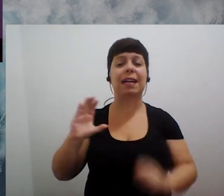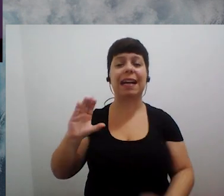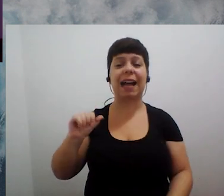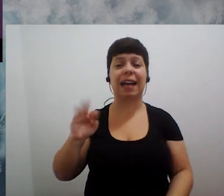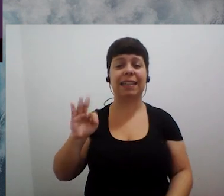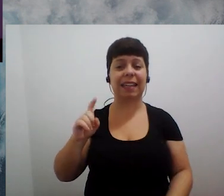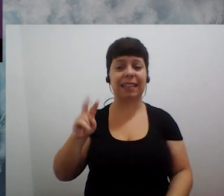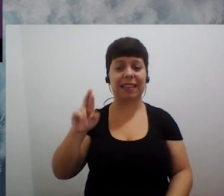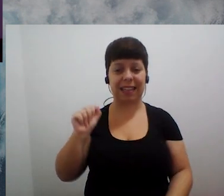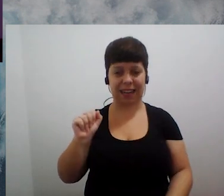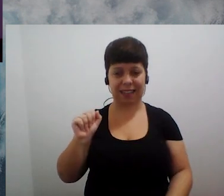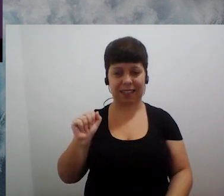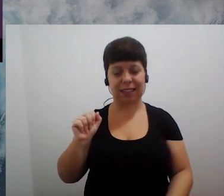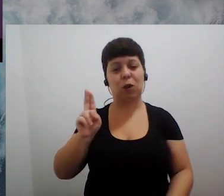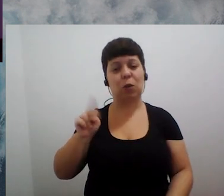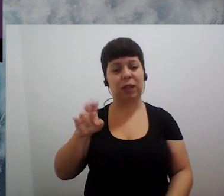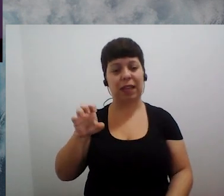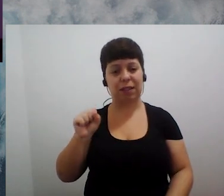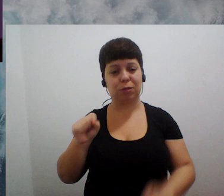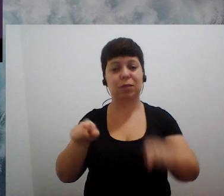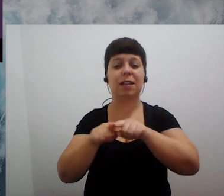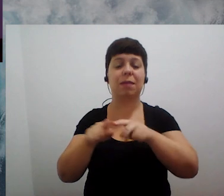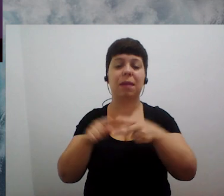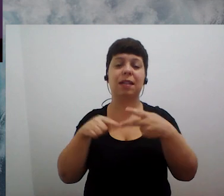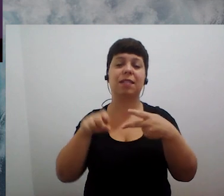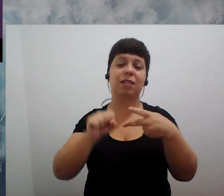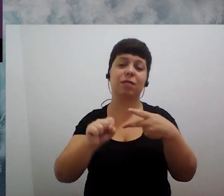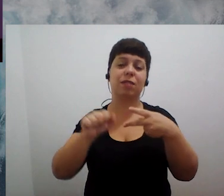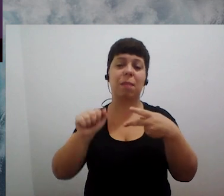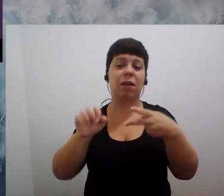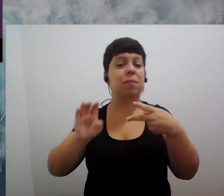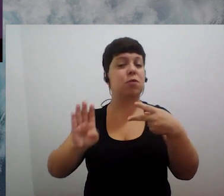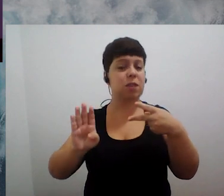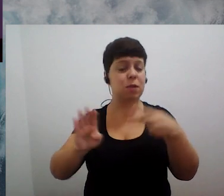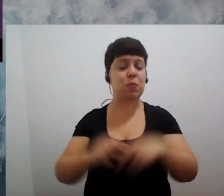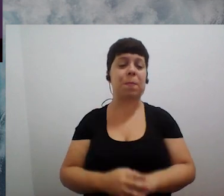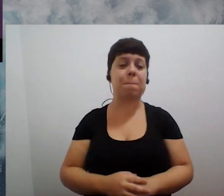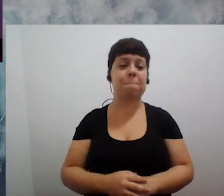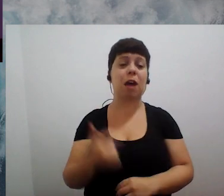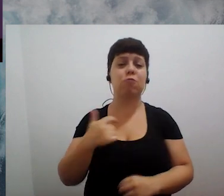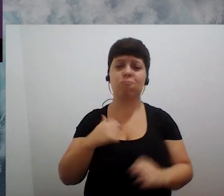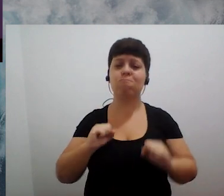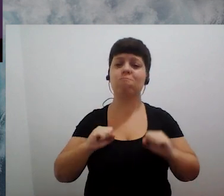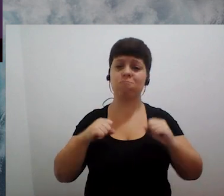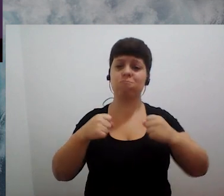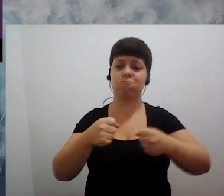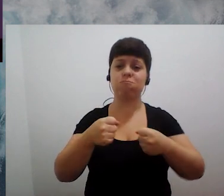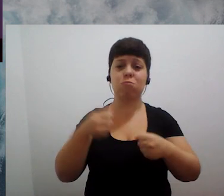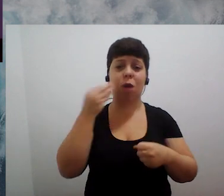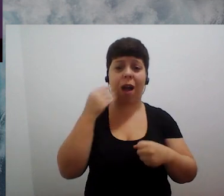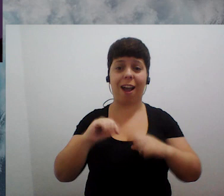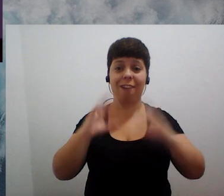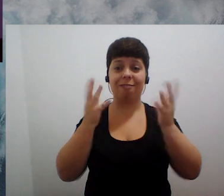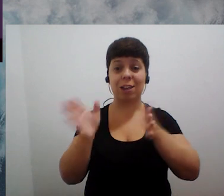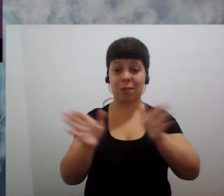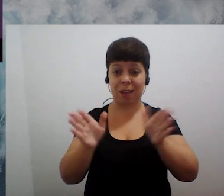pela Cátedra Unesco para a Sustentabilidade do Oceano e pela Scientific American Brasil. Estamos fazendo o possível para tornar